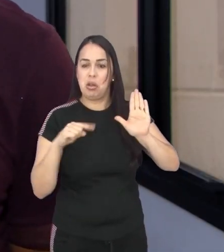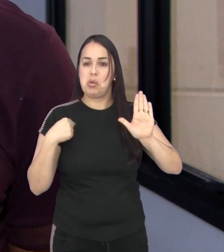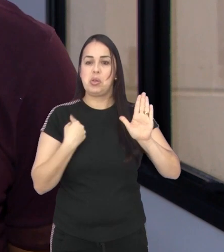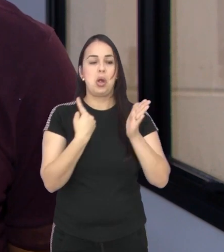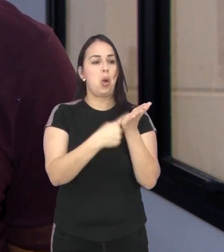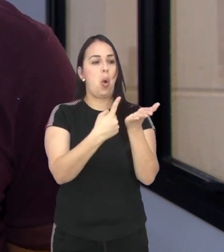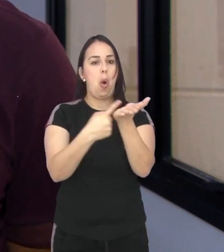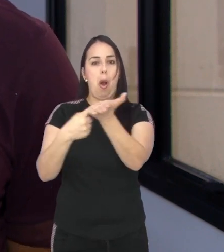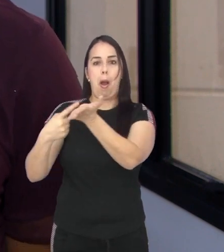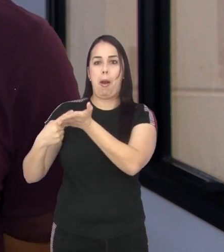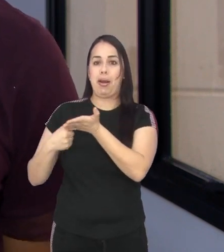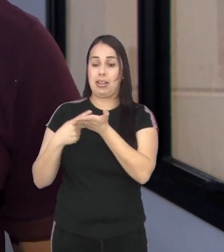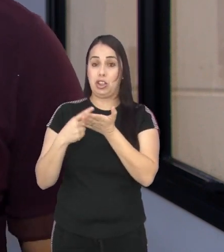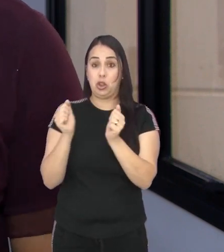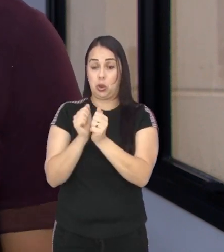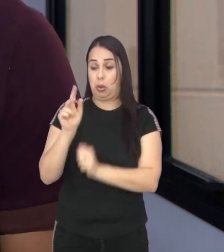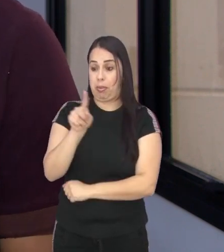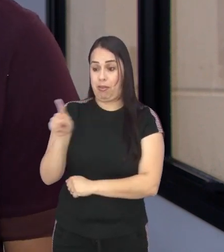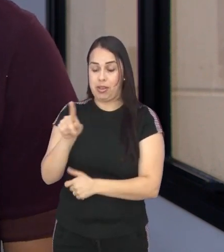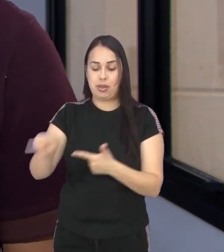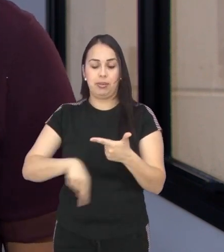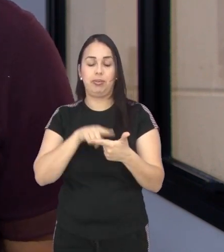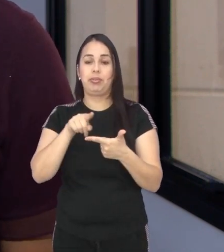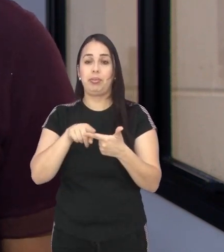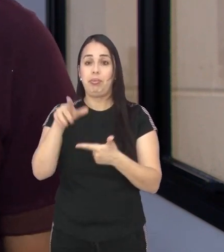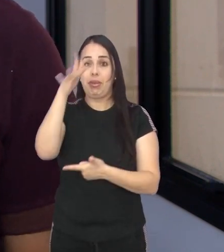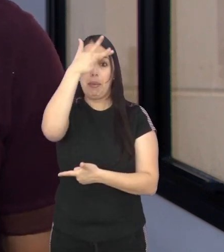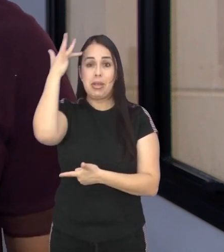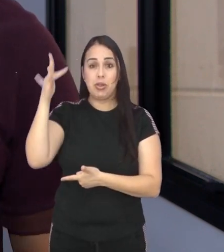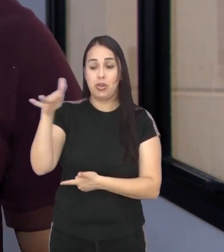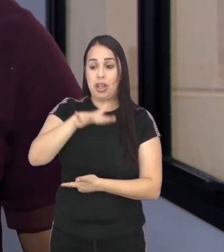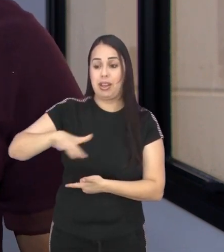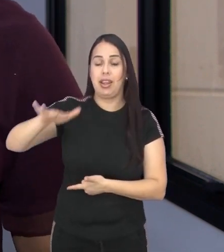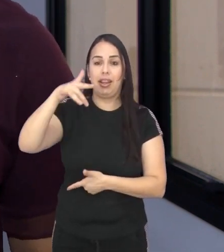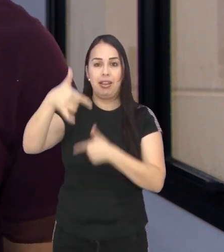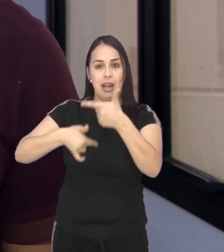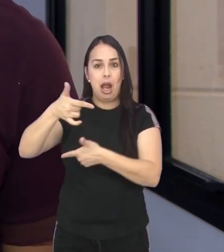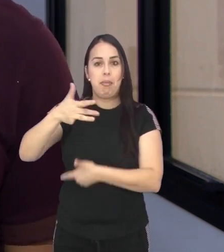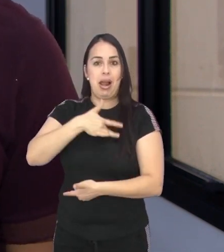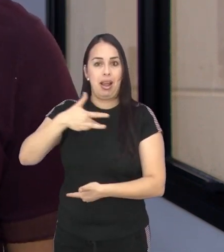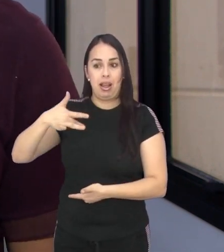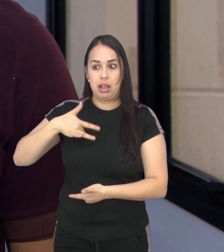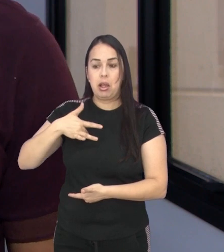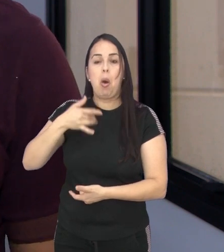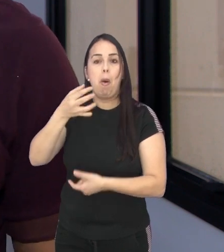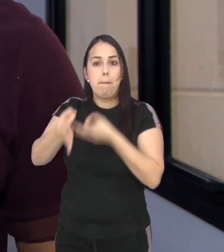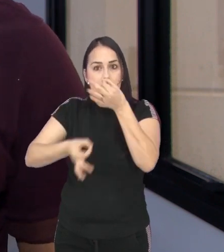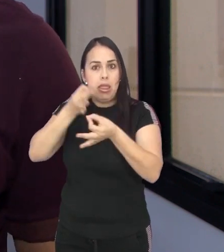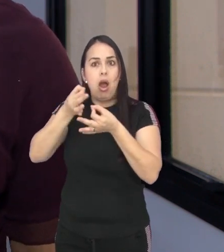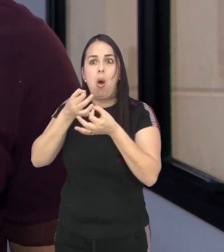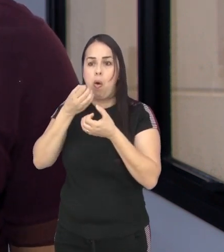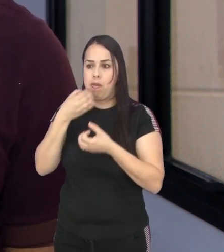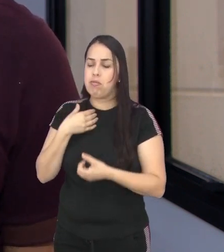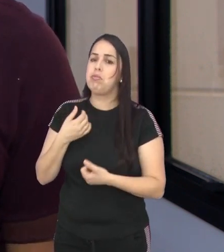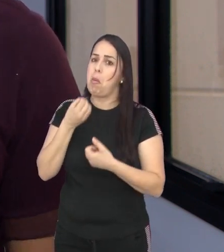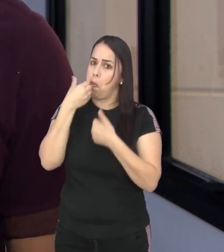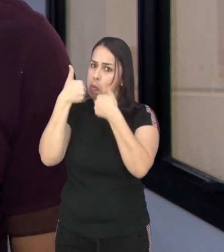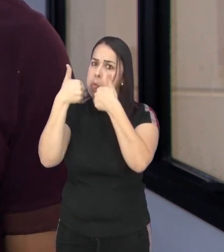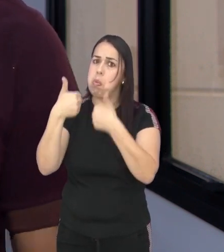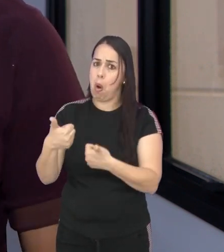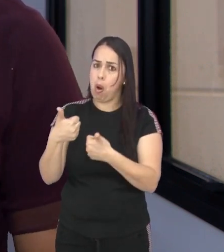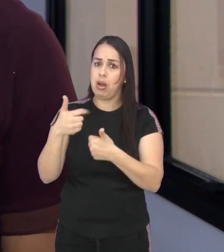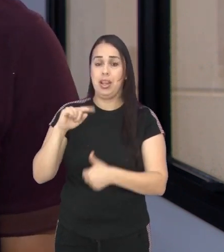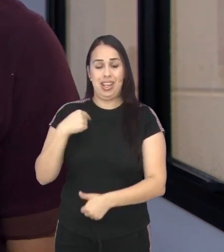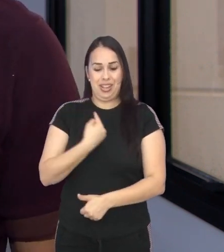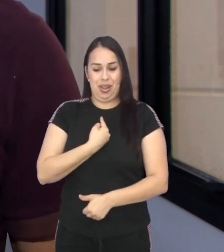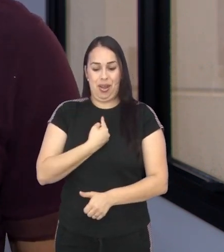se comprometeu, né? Temos aí também professores, pessoas voltadas na área da saúde que acham um projeto excelente. E a